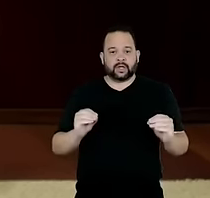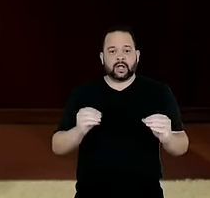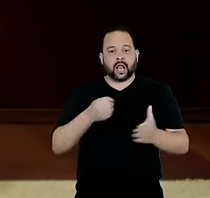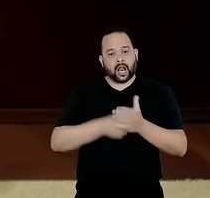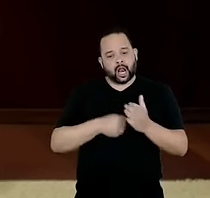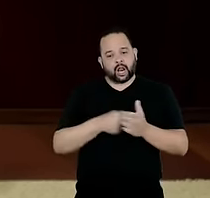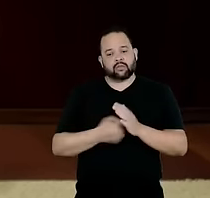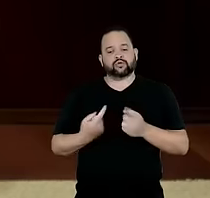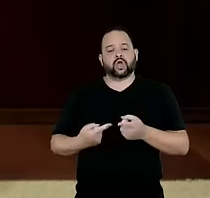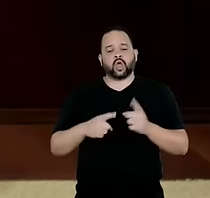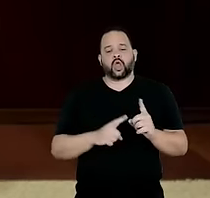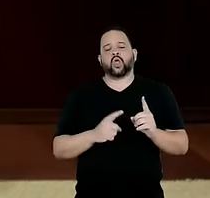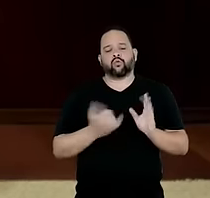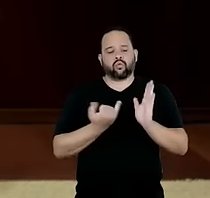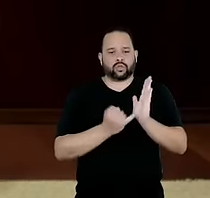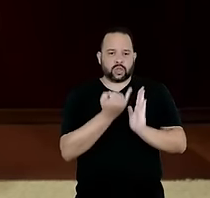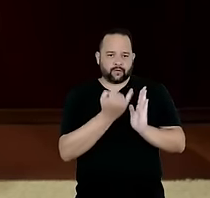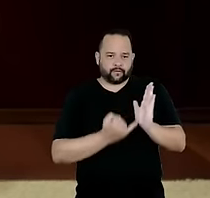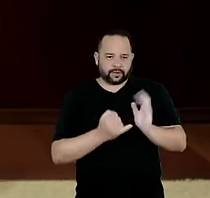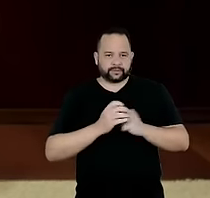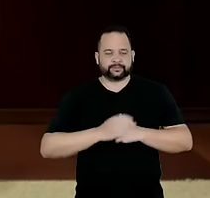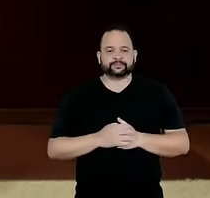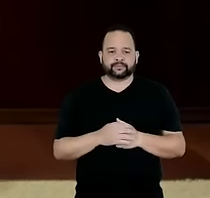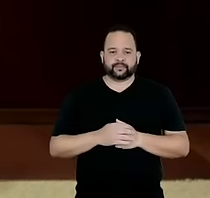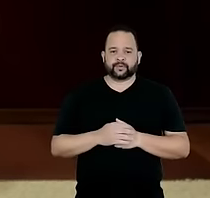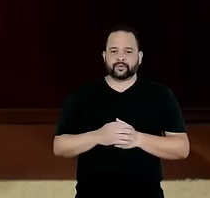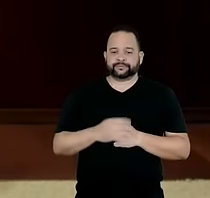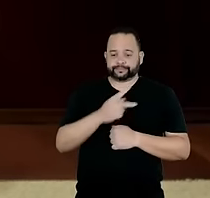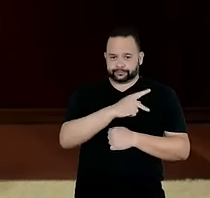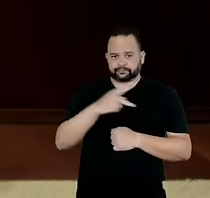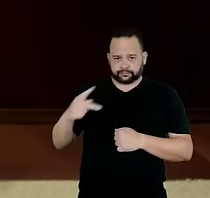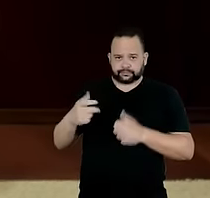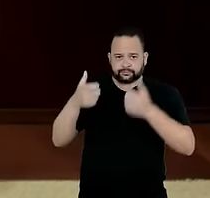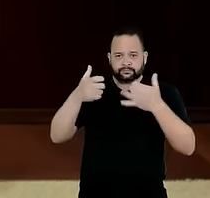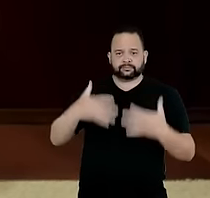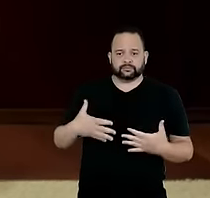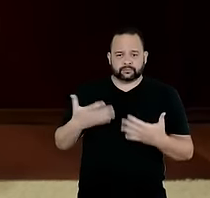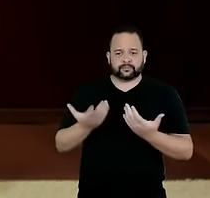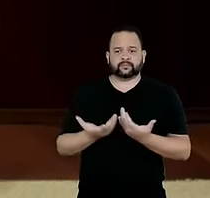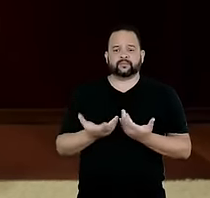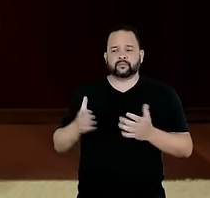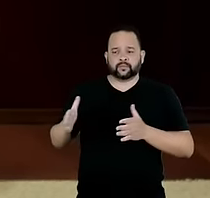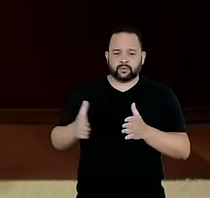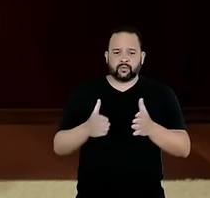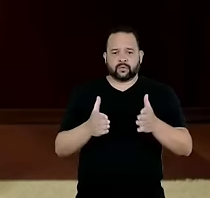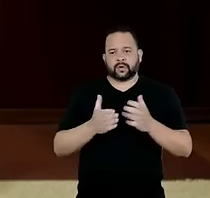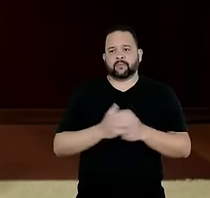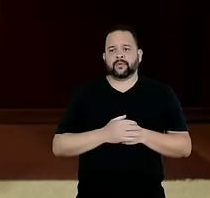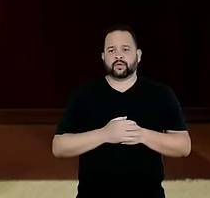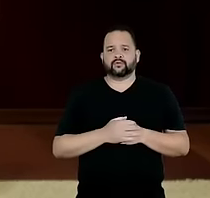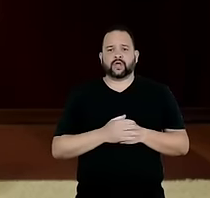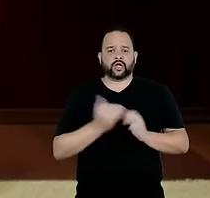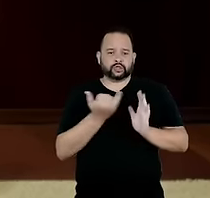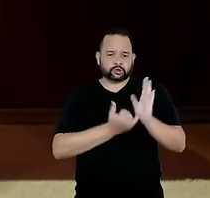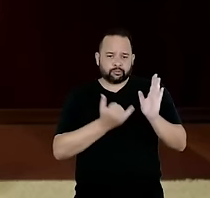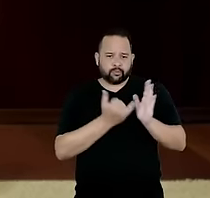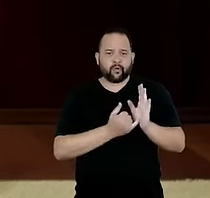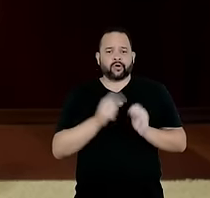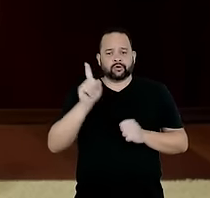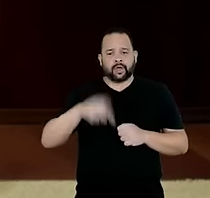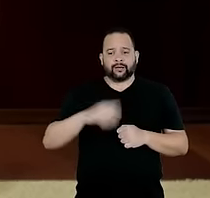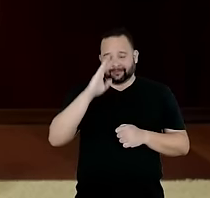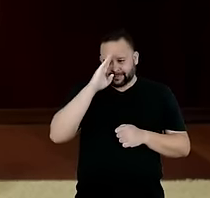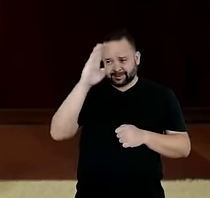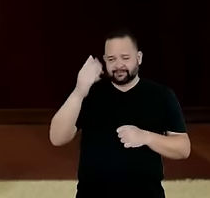colocou deixou isso claro né que o fiscal eh continua sendo E será um grande desafio daqui paraa frente né ele cita